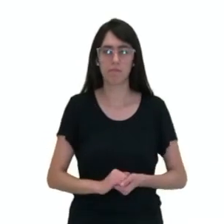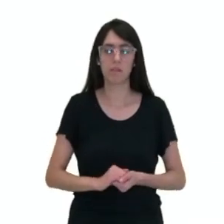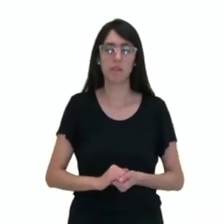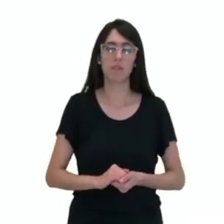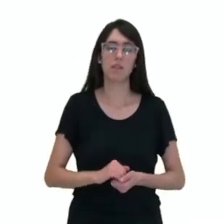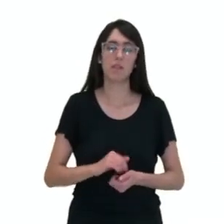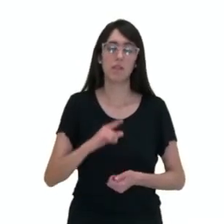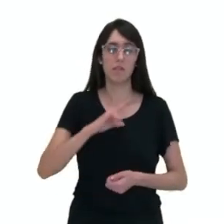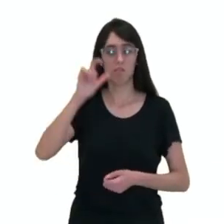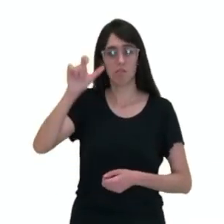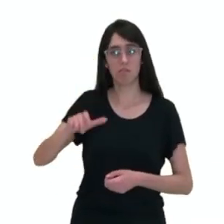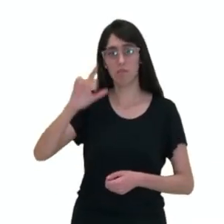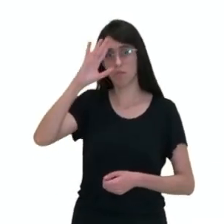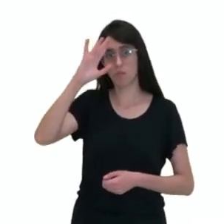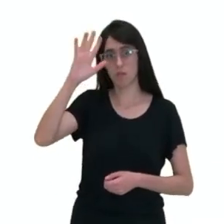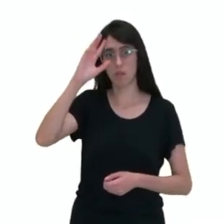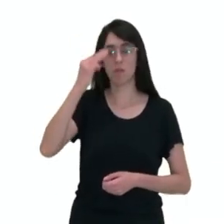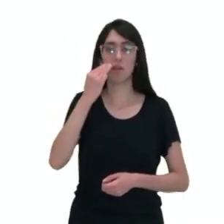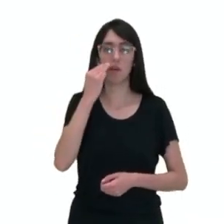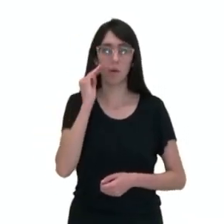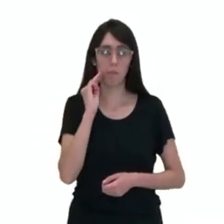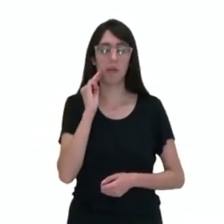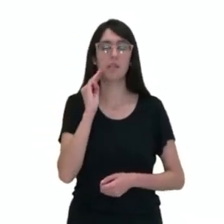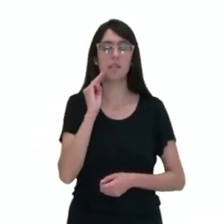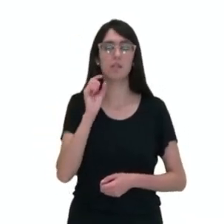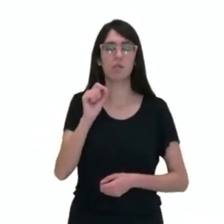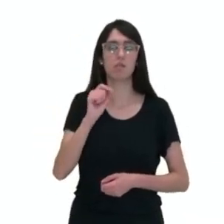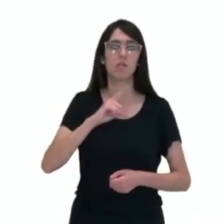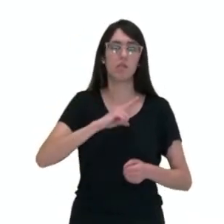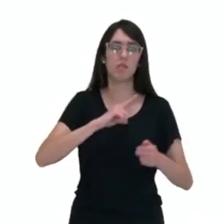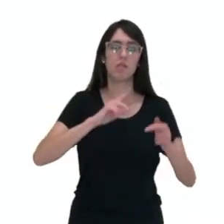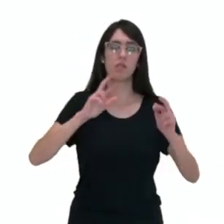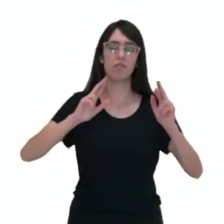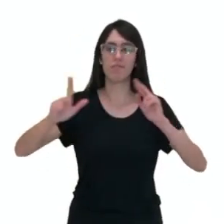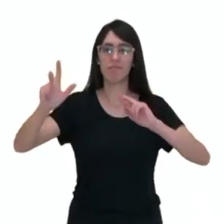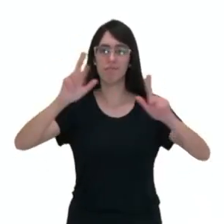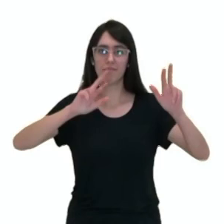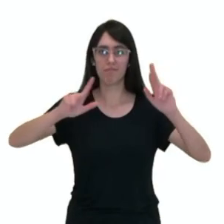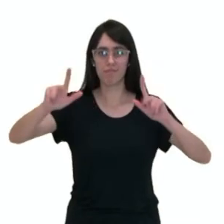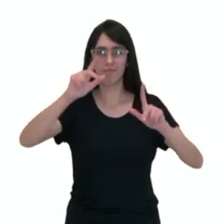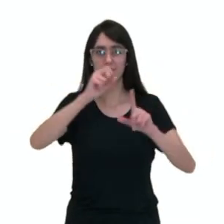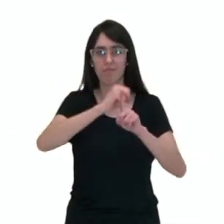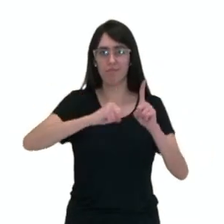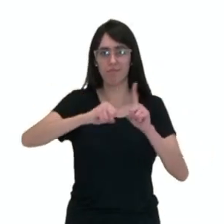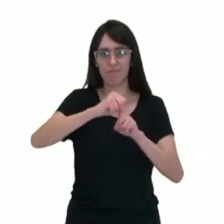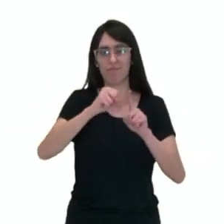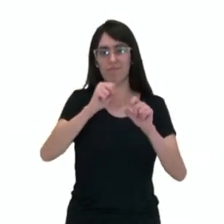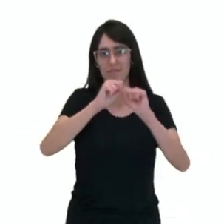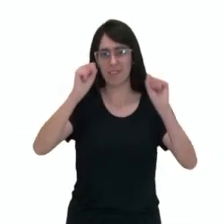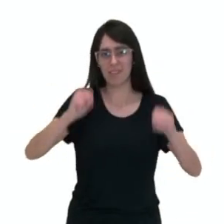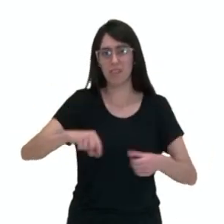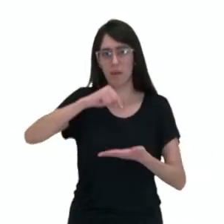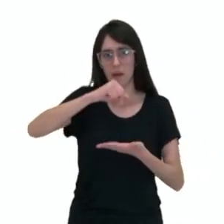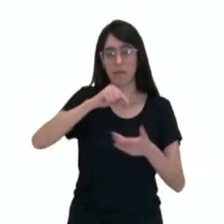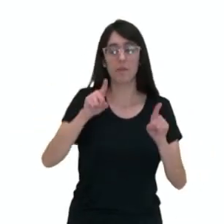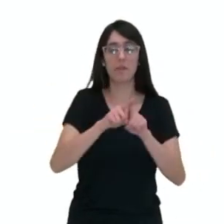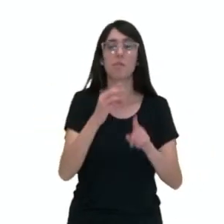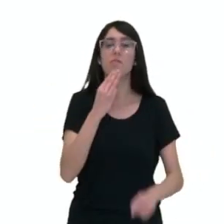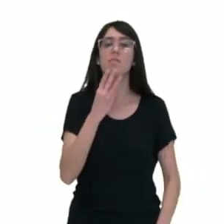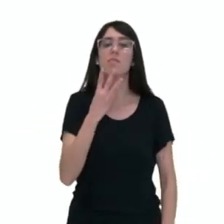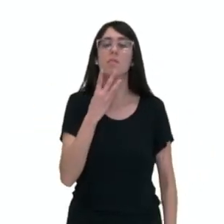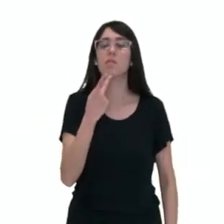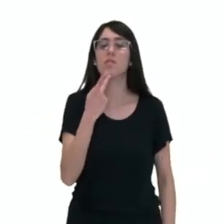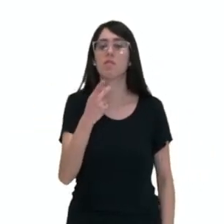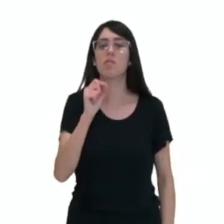a teoria de Marx, como ela relaciona desigualdades com a lógica do sistema capitalista, e Weber relaciona a desigualdade